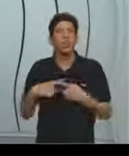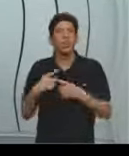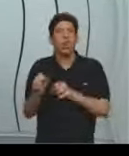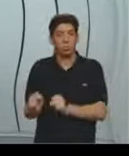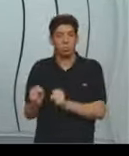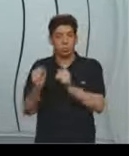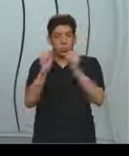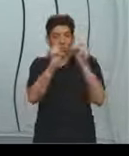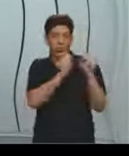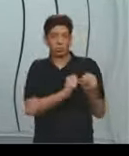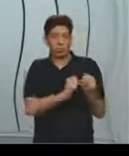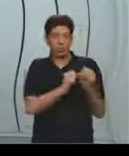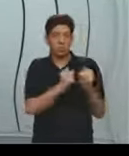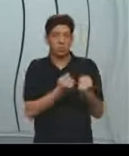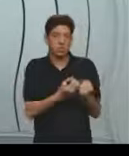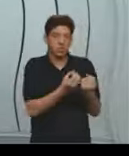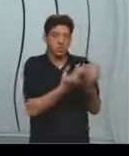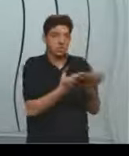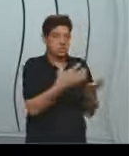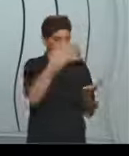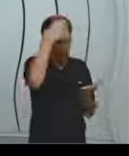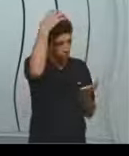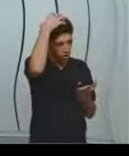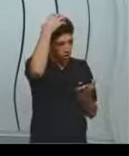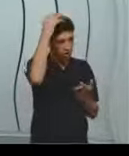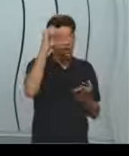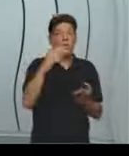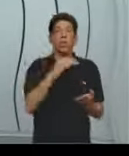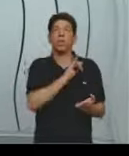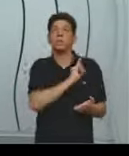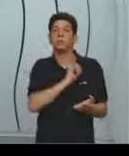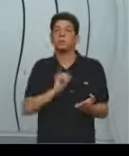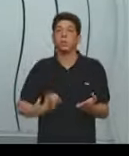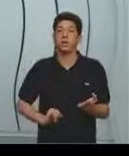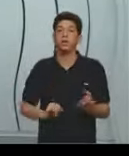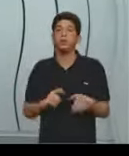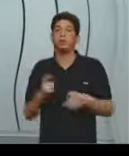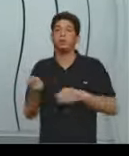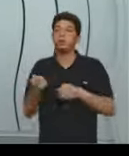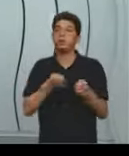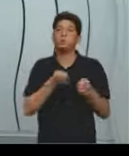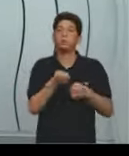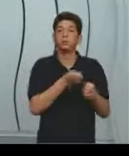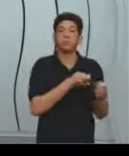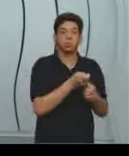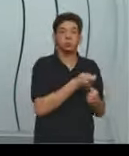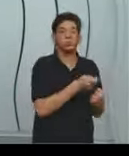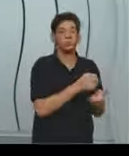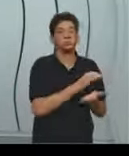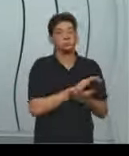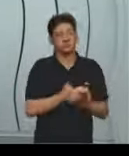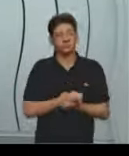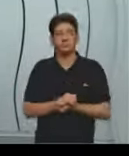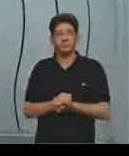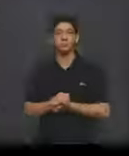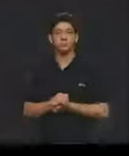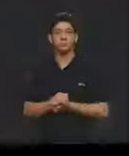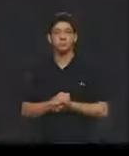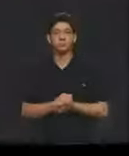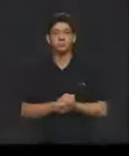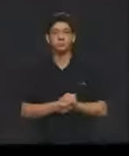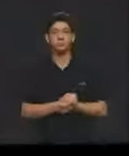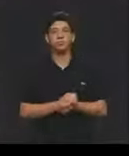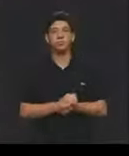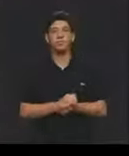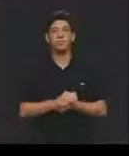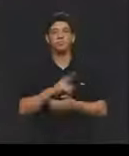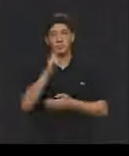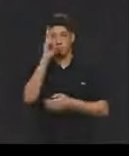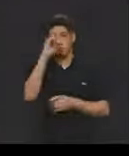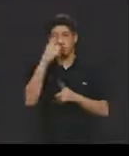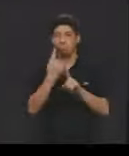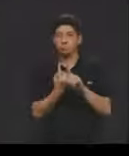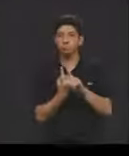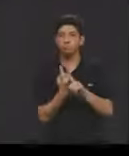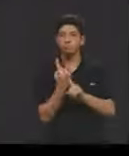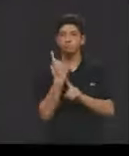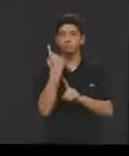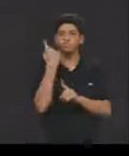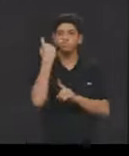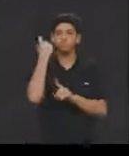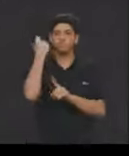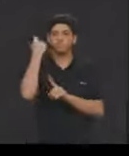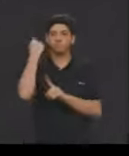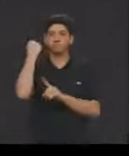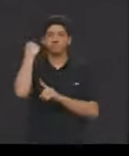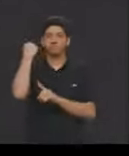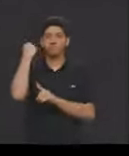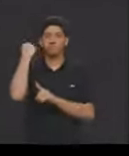rei ou para o Imperador era quem governava aquele espaço e aí na história se a gente for mais para trás as pessoas tentaram legitimar